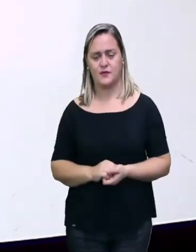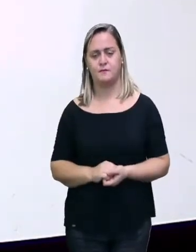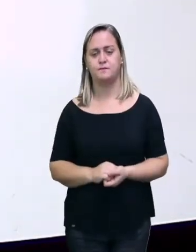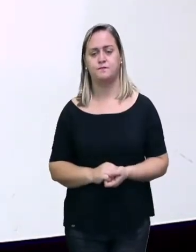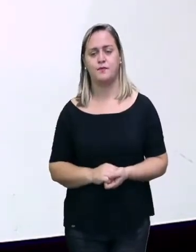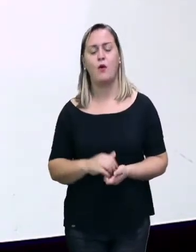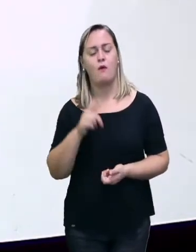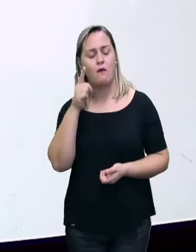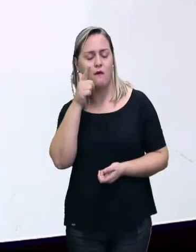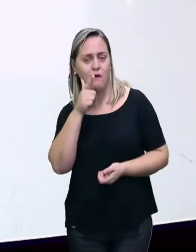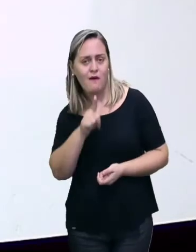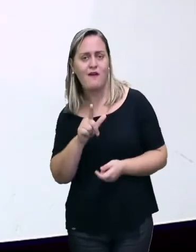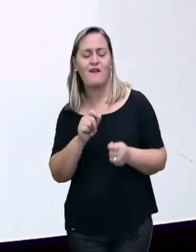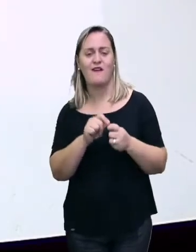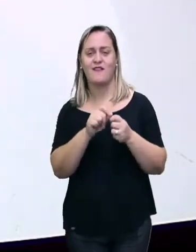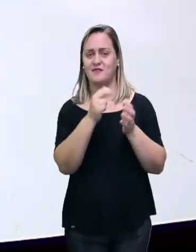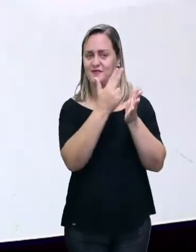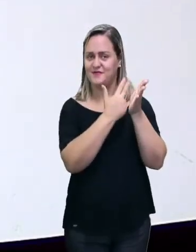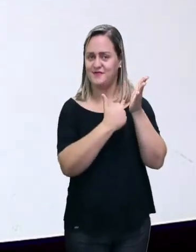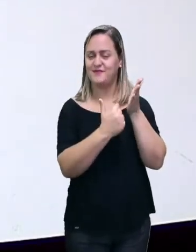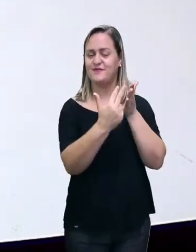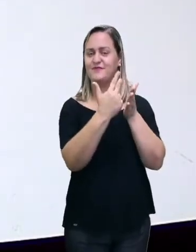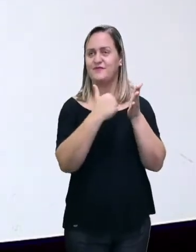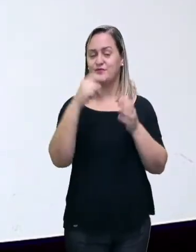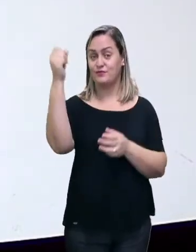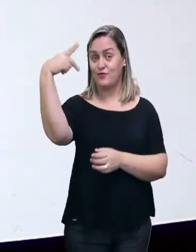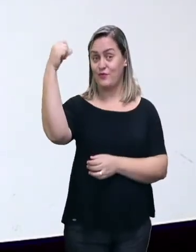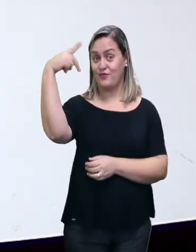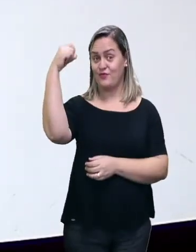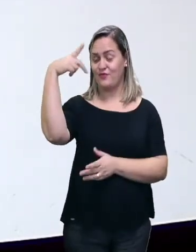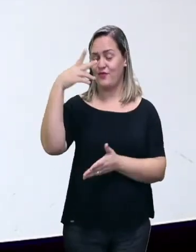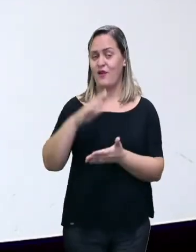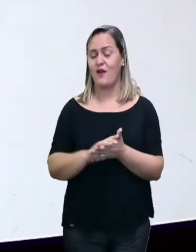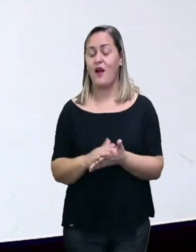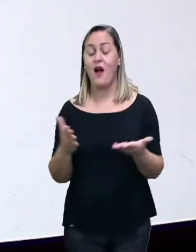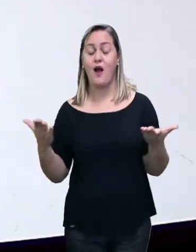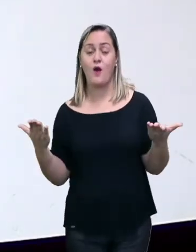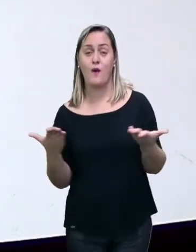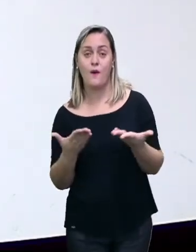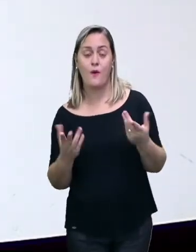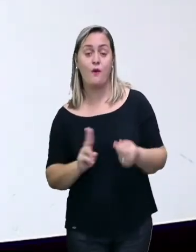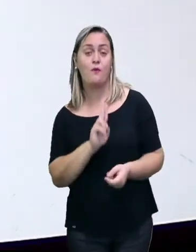Consegui fazer um sol. Vou passar agora o pincel.